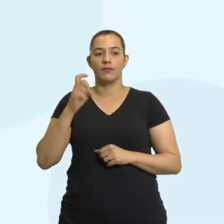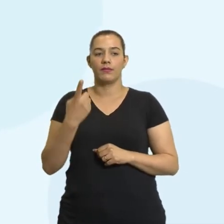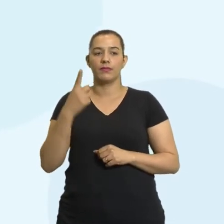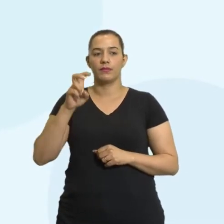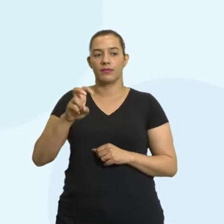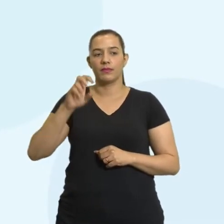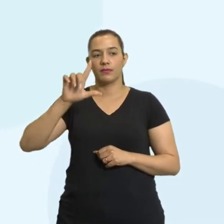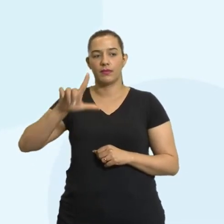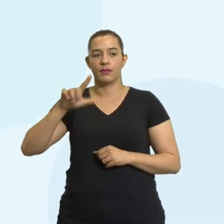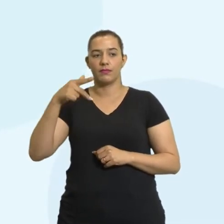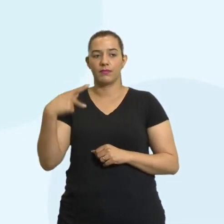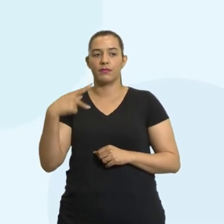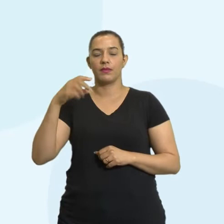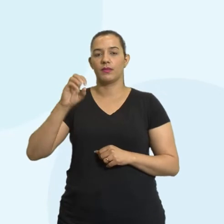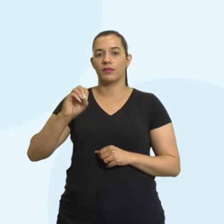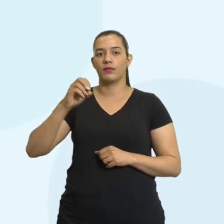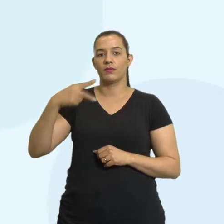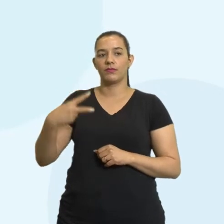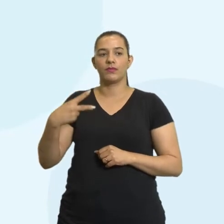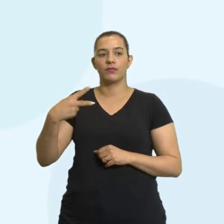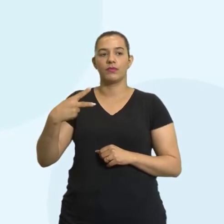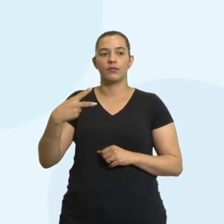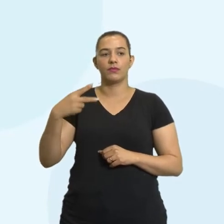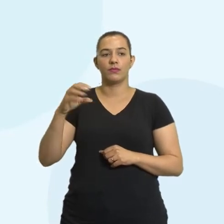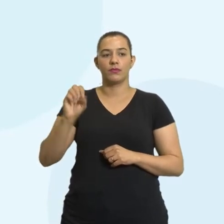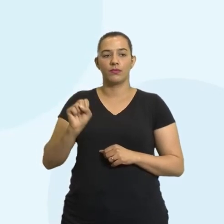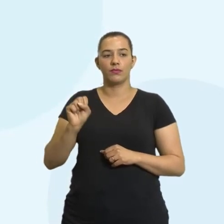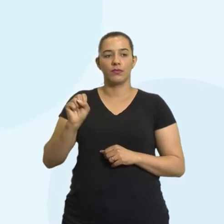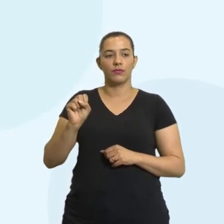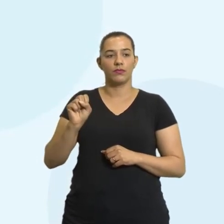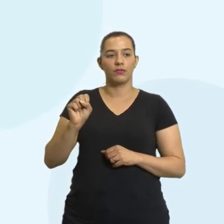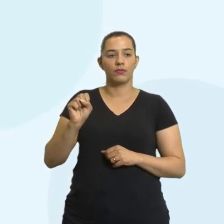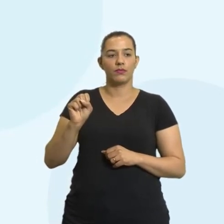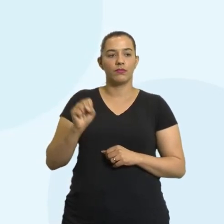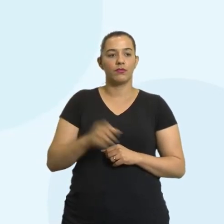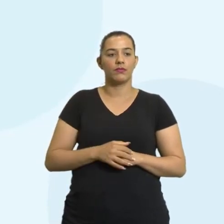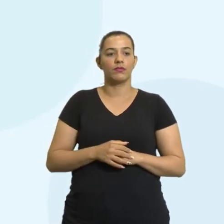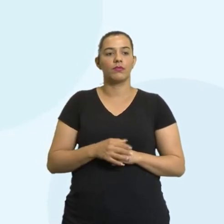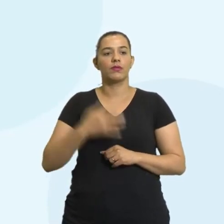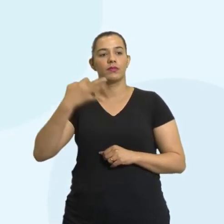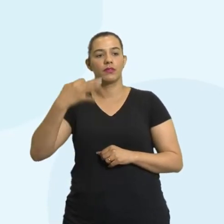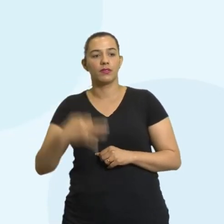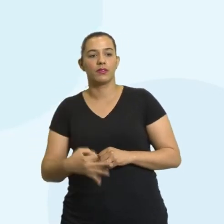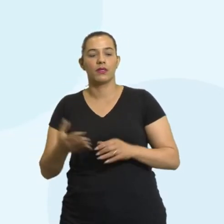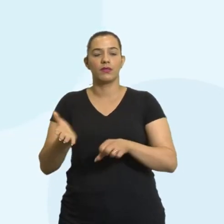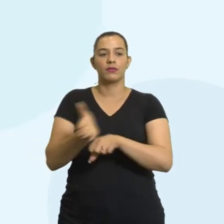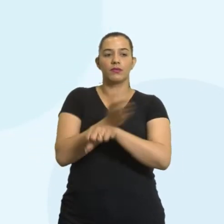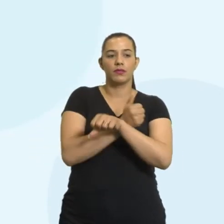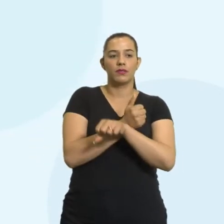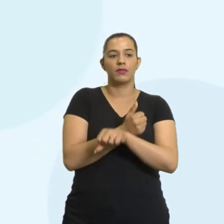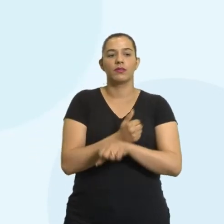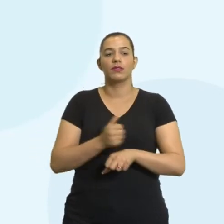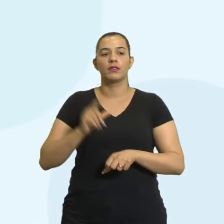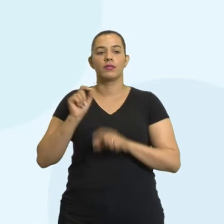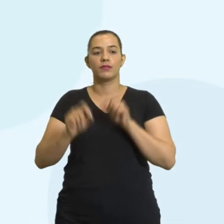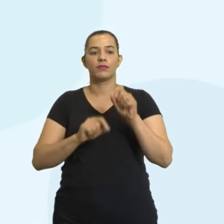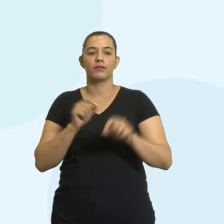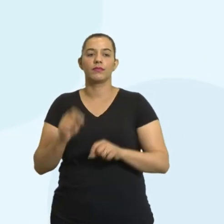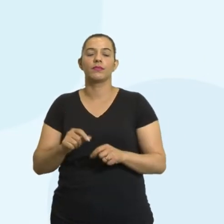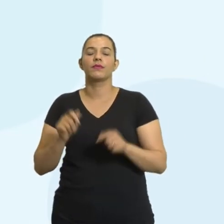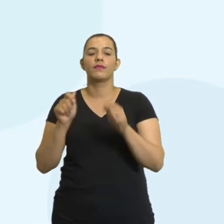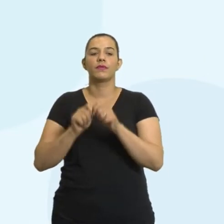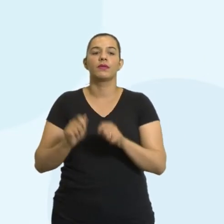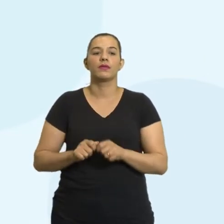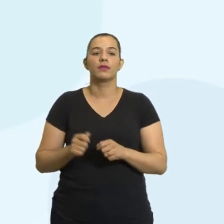15 LP 028, confirmar ou não antecipações e inferências realizadas